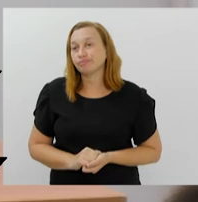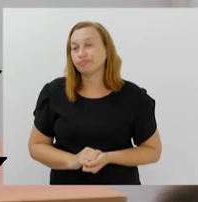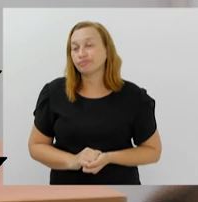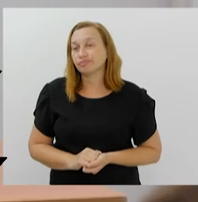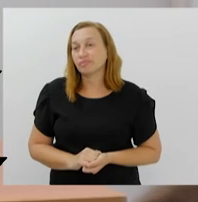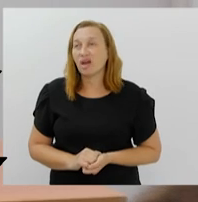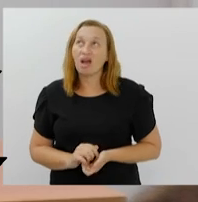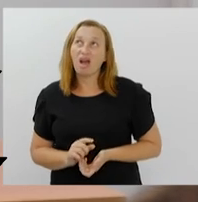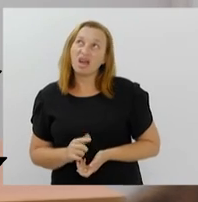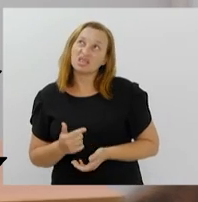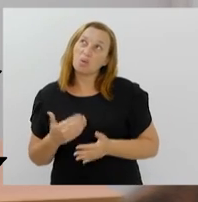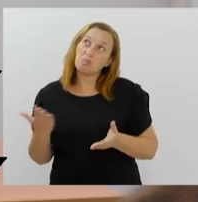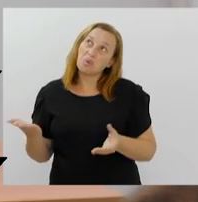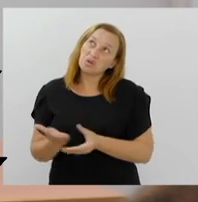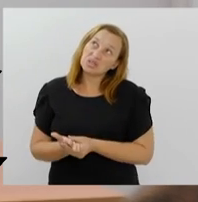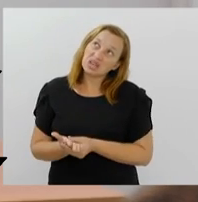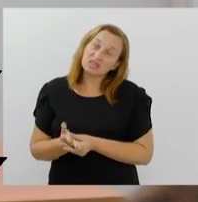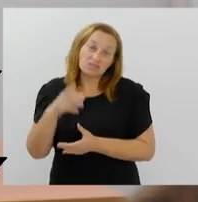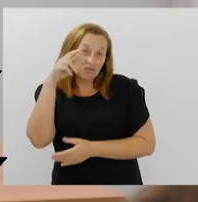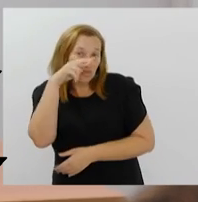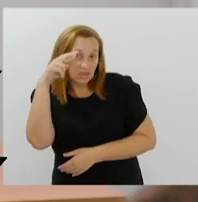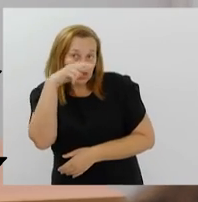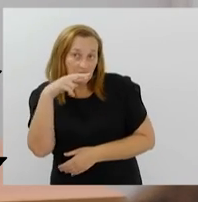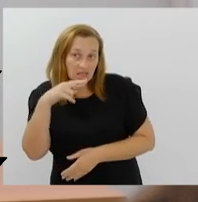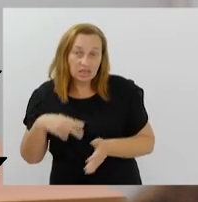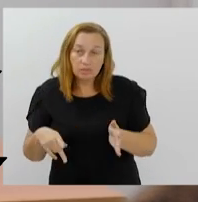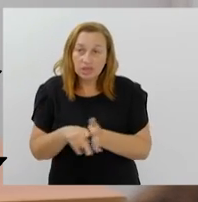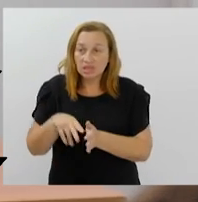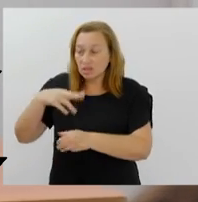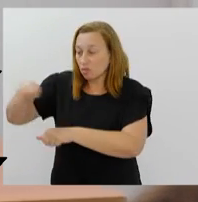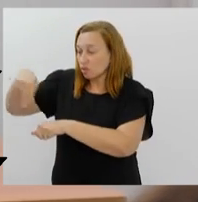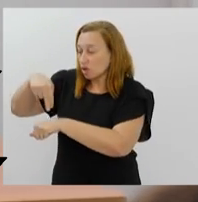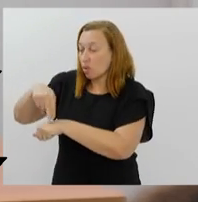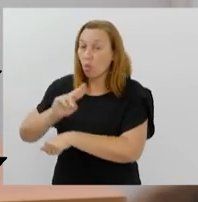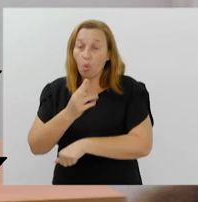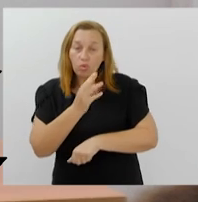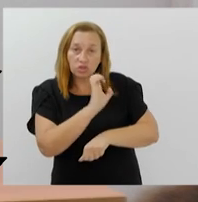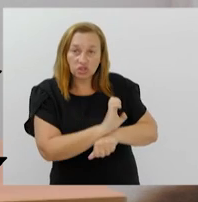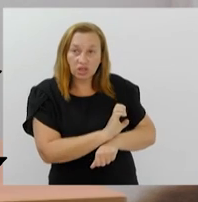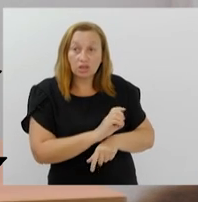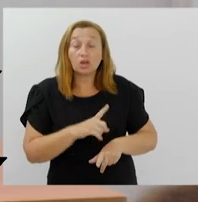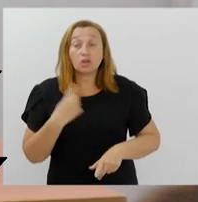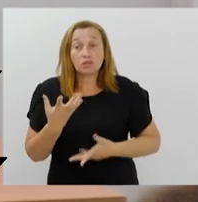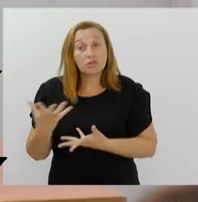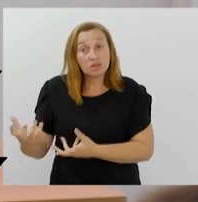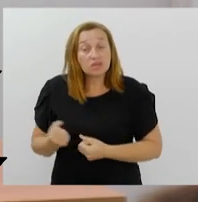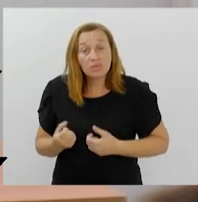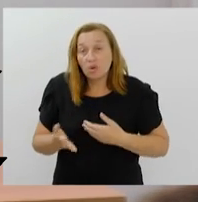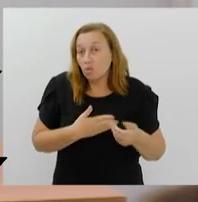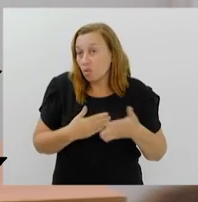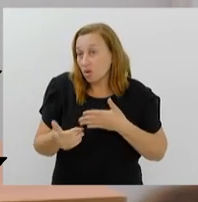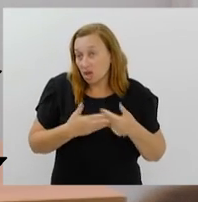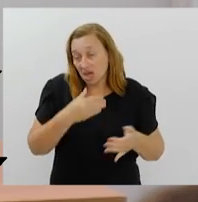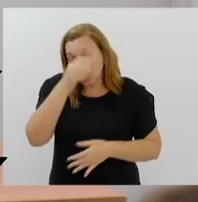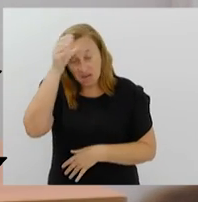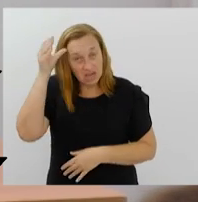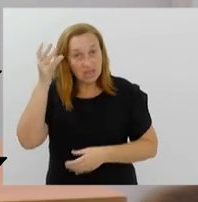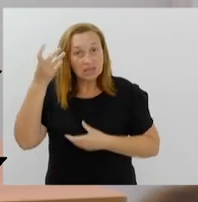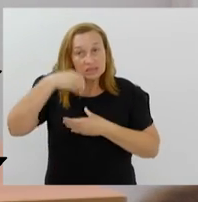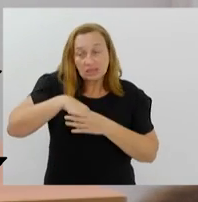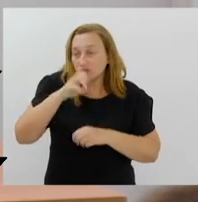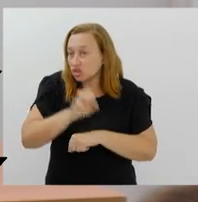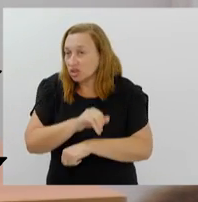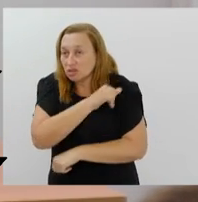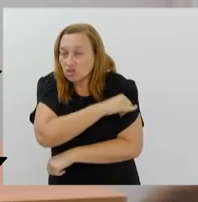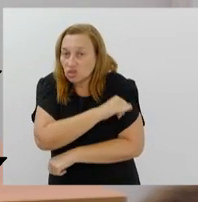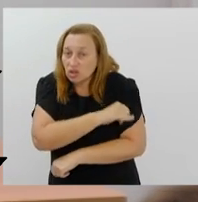é um processo que tem ser fiscalizado pela união pelo Estado nós vamos receber qualquer consumidor dentro desse estado do Rio de Janeiro que